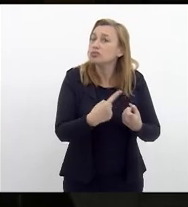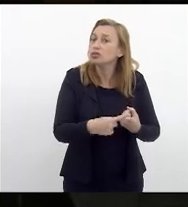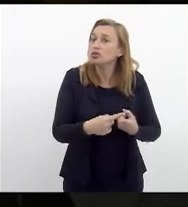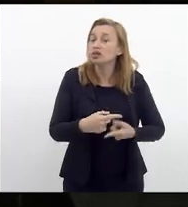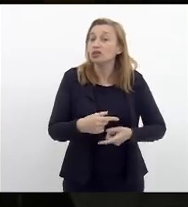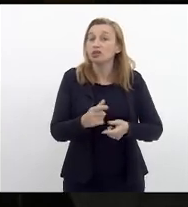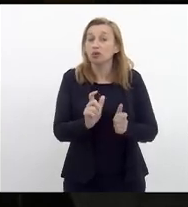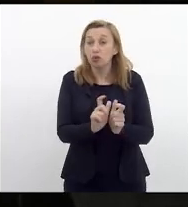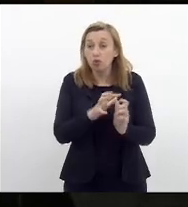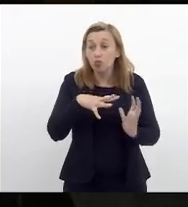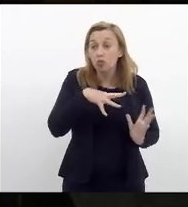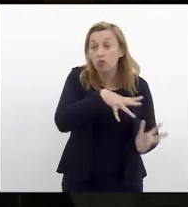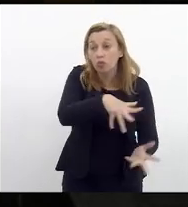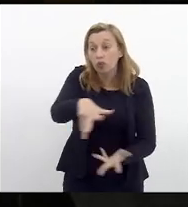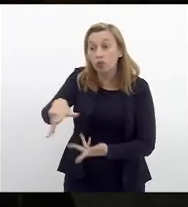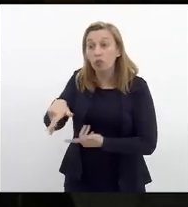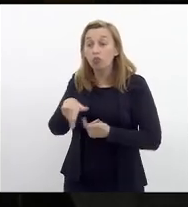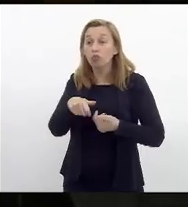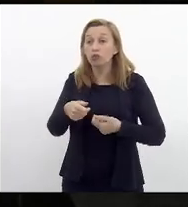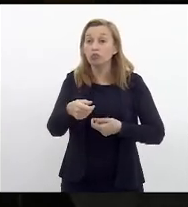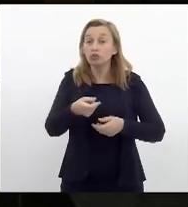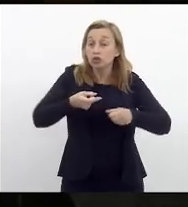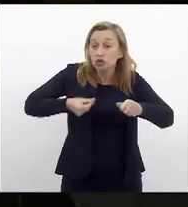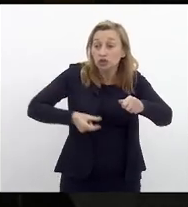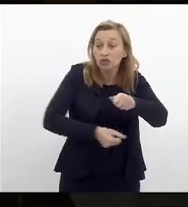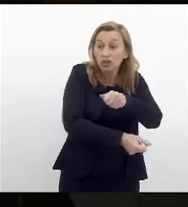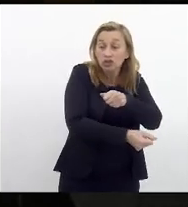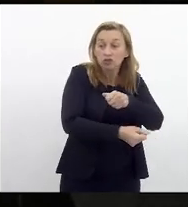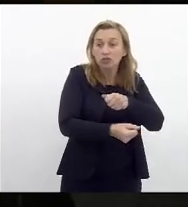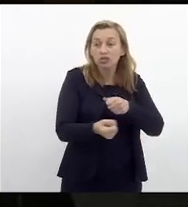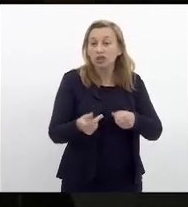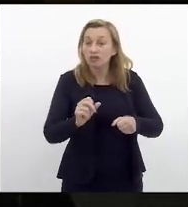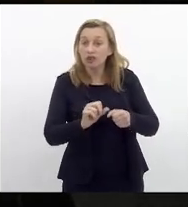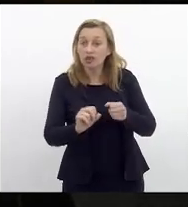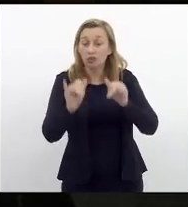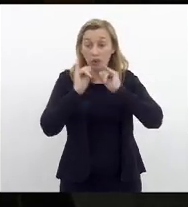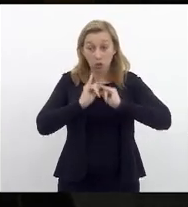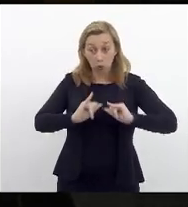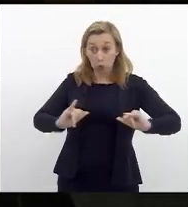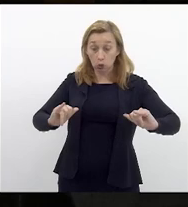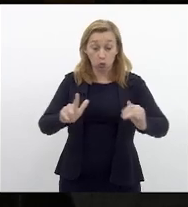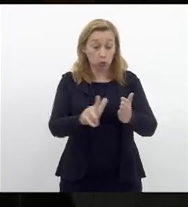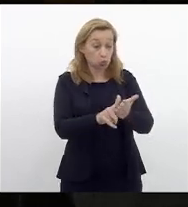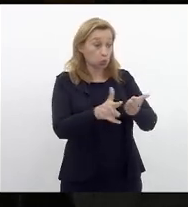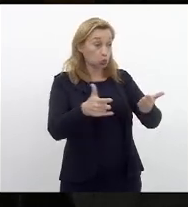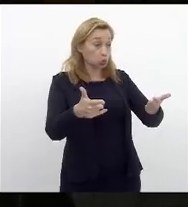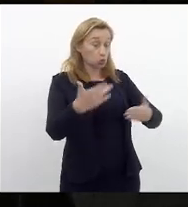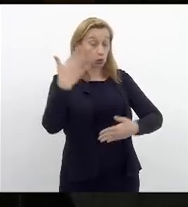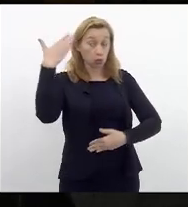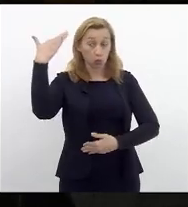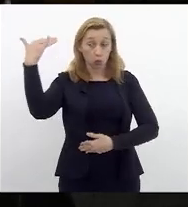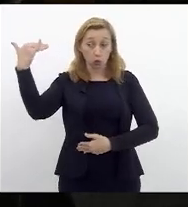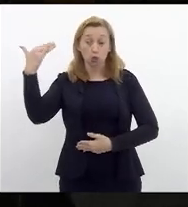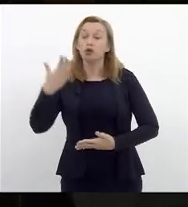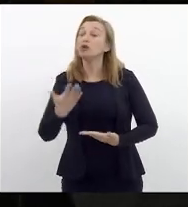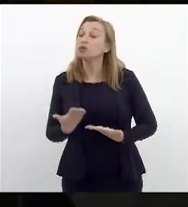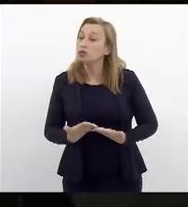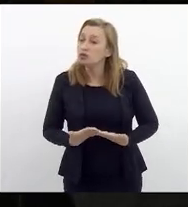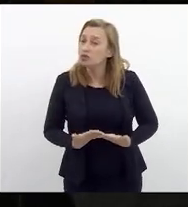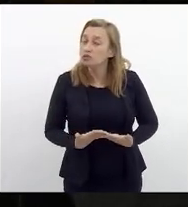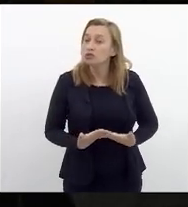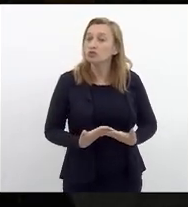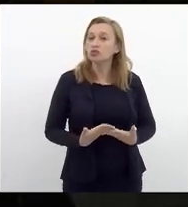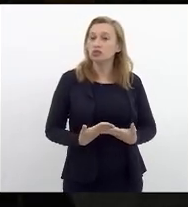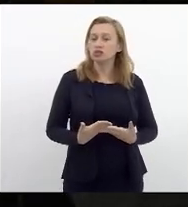um mundo de investimentos a serem feitos, como anunciam os jornais em grandes manchetes,